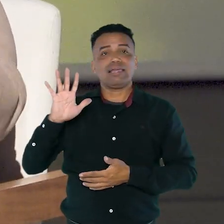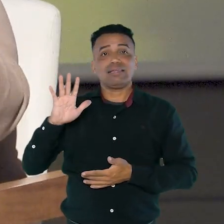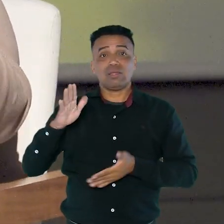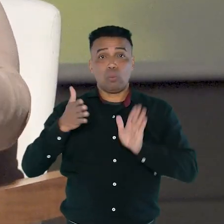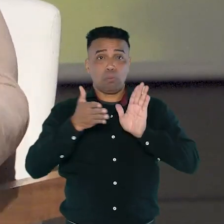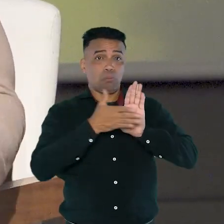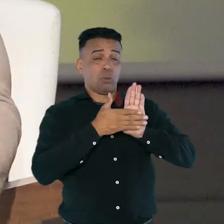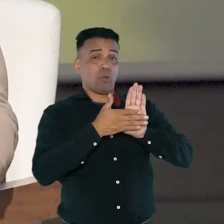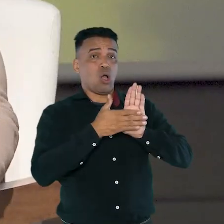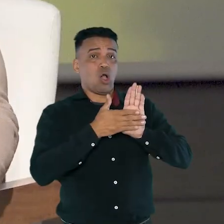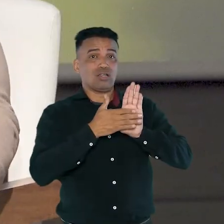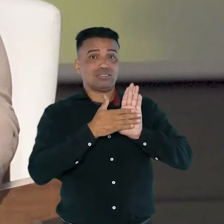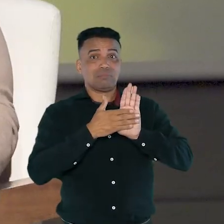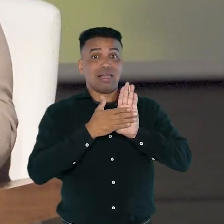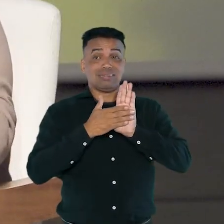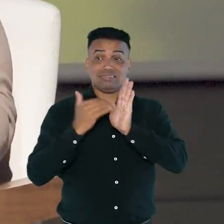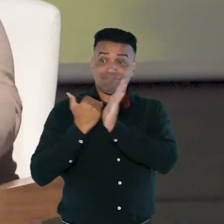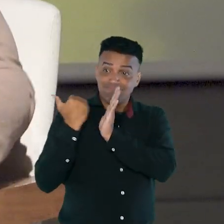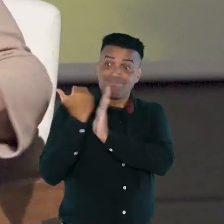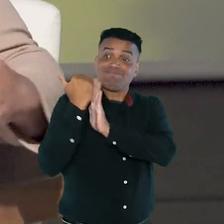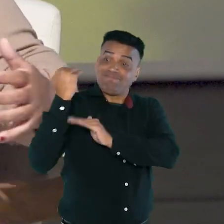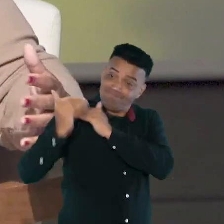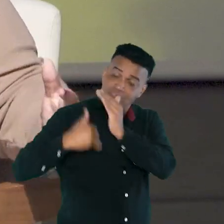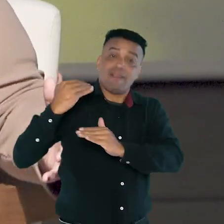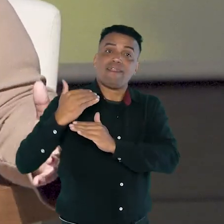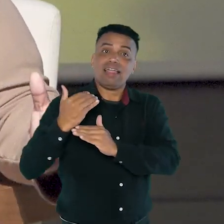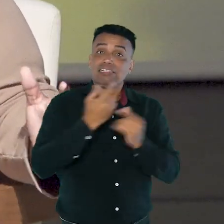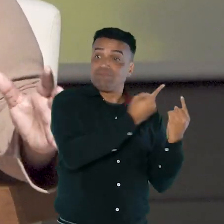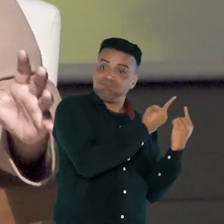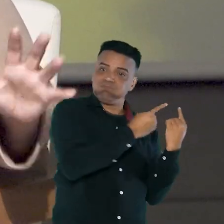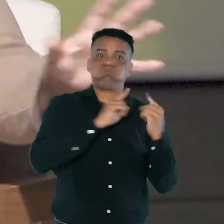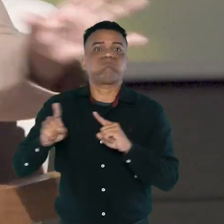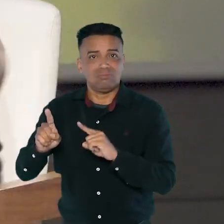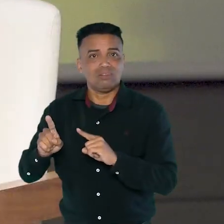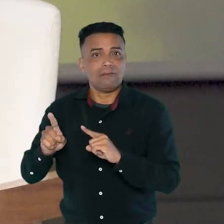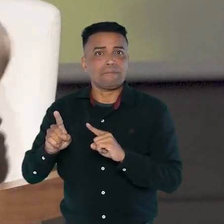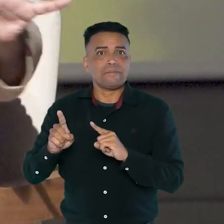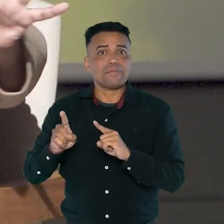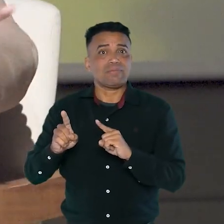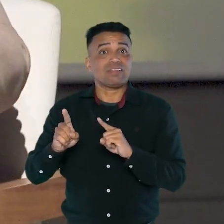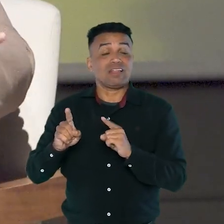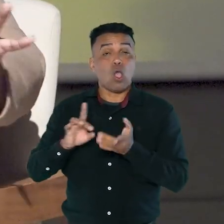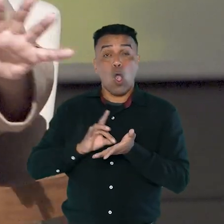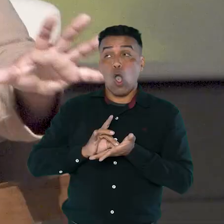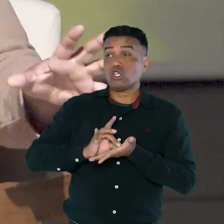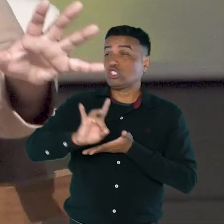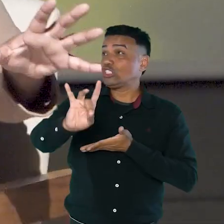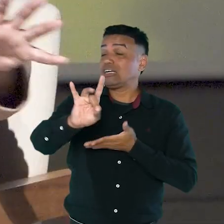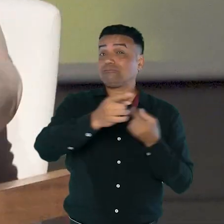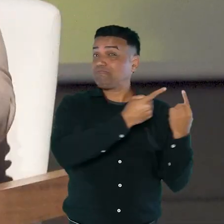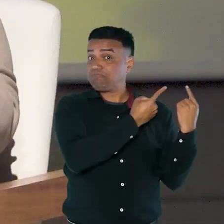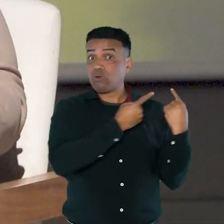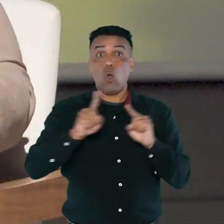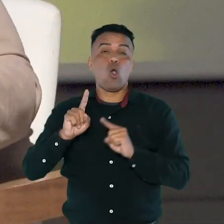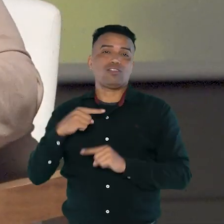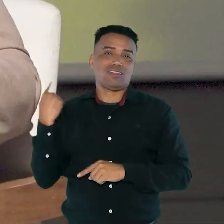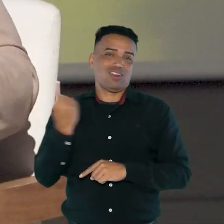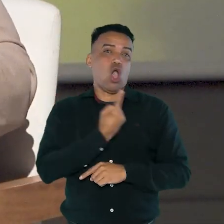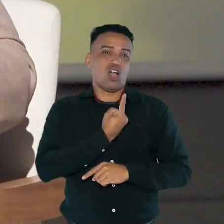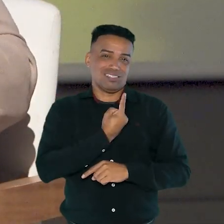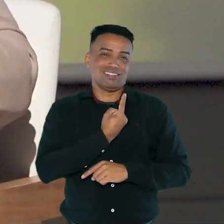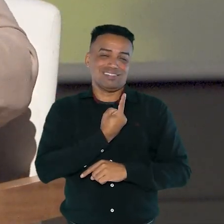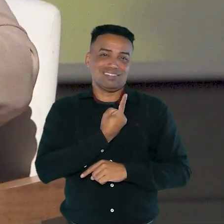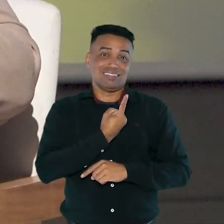pautas mais progressistas, eles se armam, mesmo se odiando entre eles se armam contra